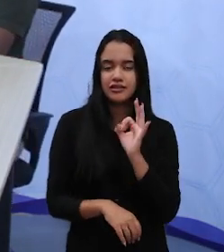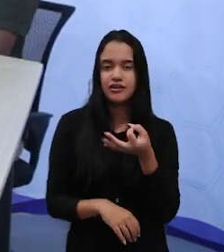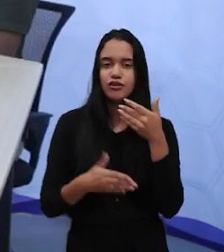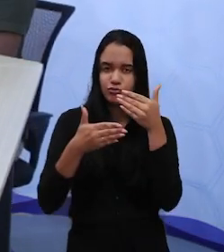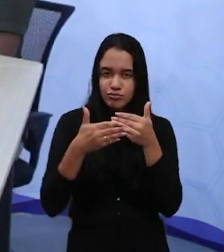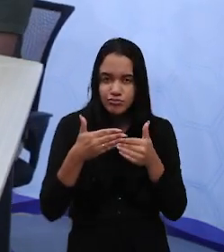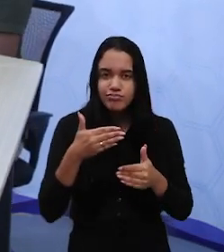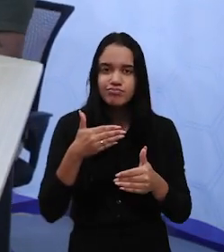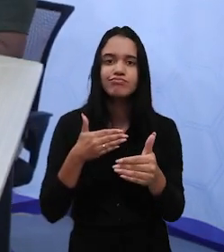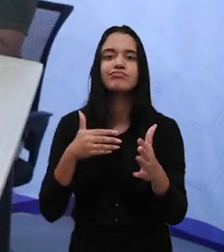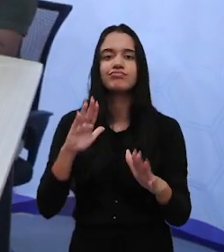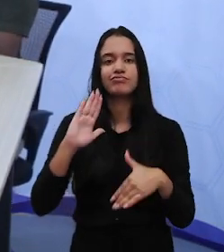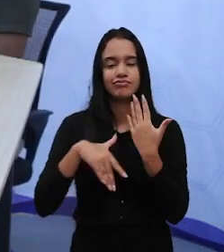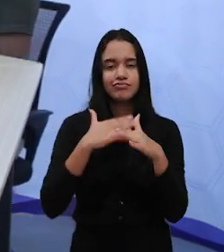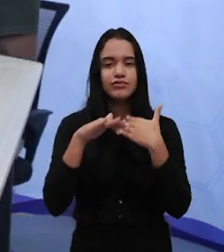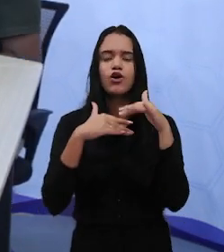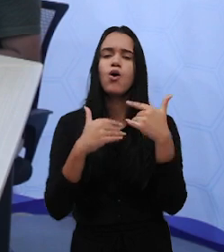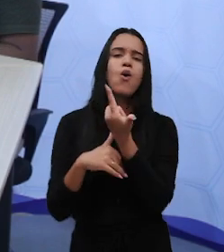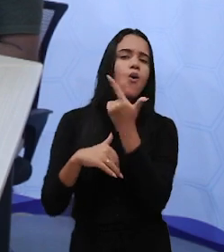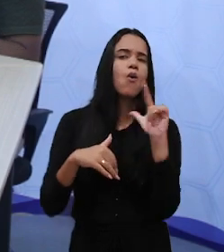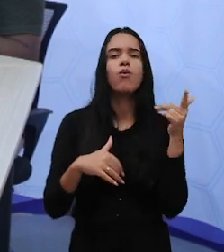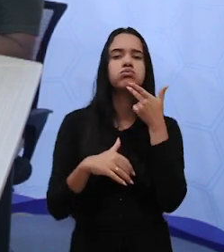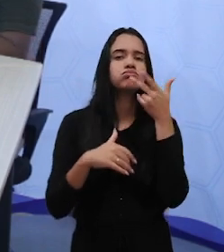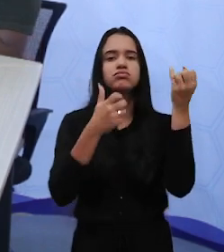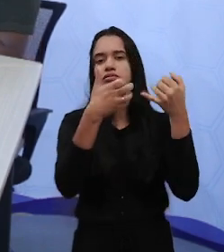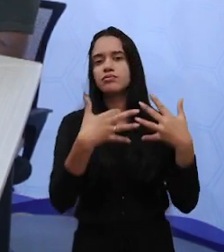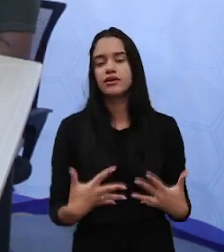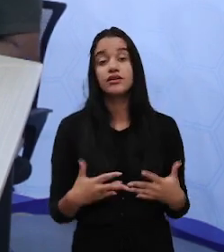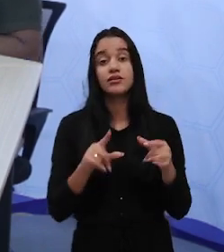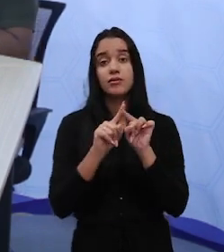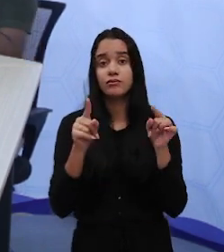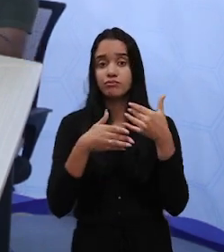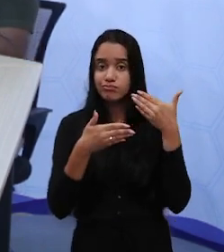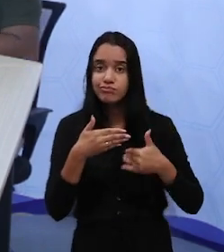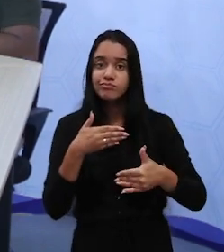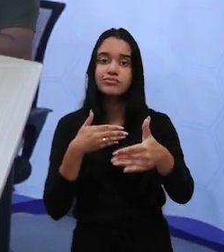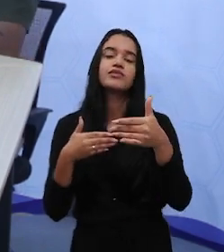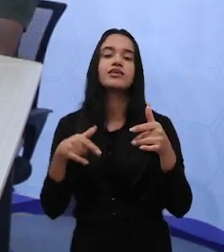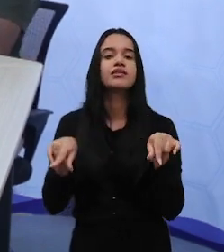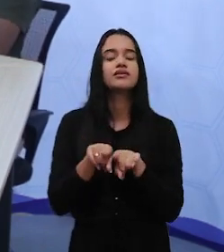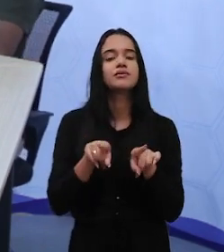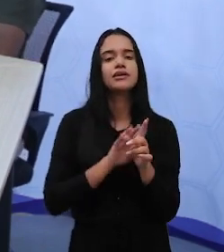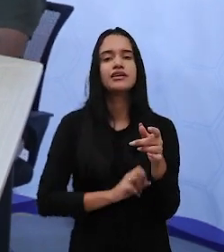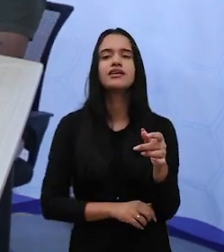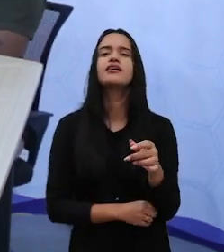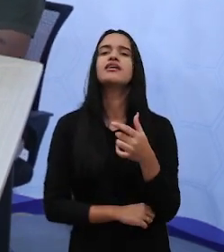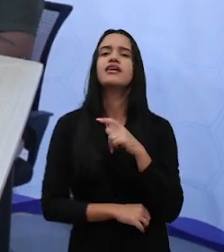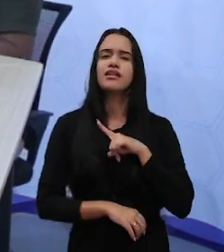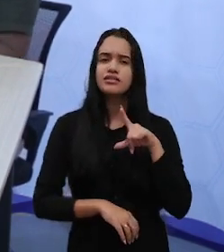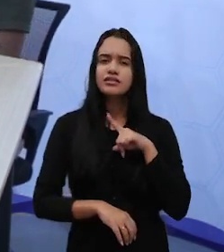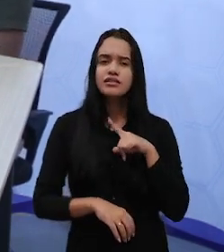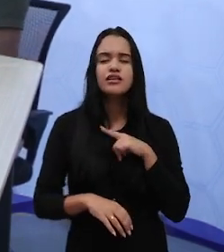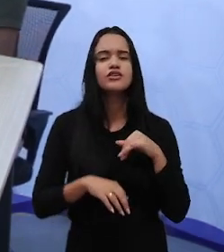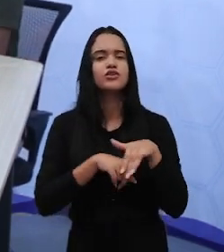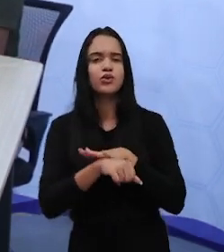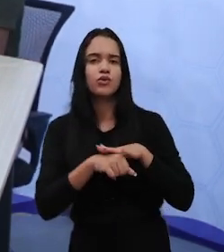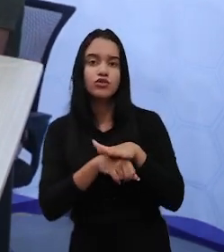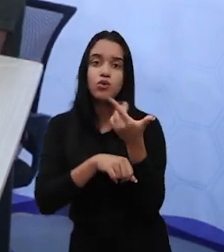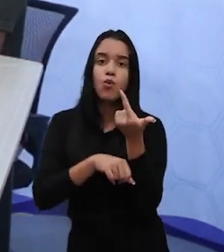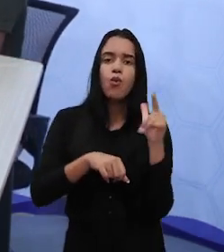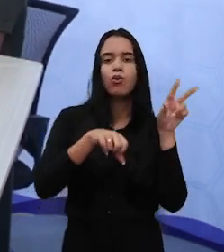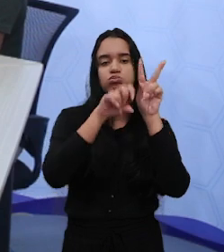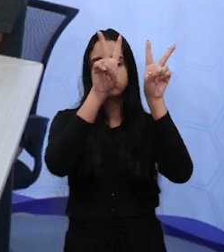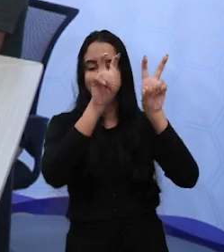seu desenvolvimento. Teremos outras falas mais adiante, né? Vamos também ter essa conversa sobre outros temas